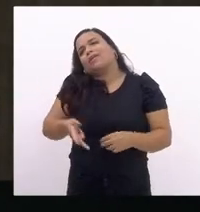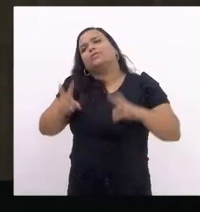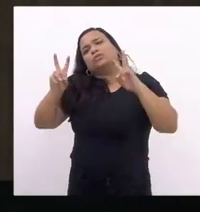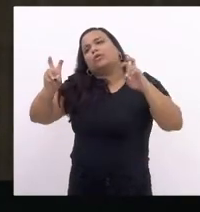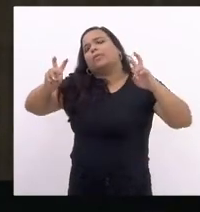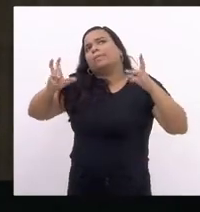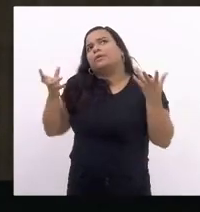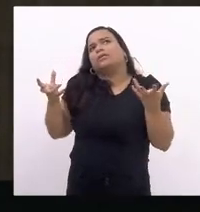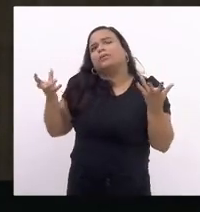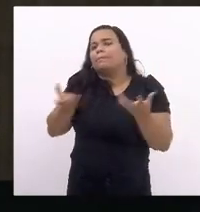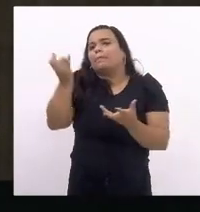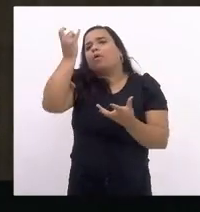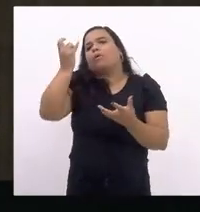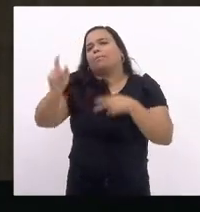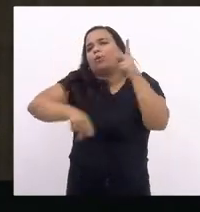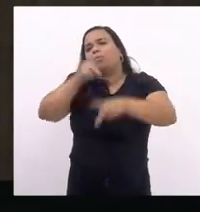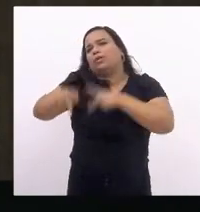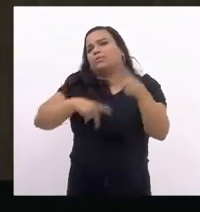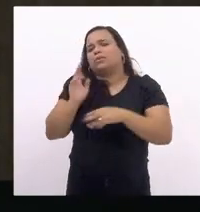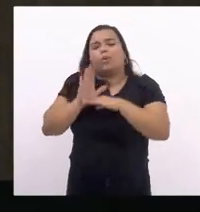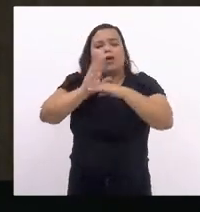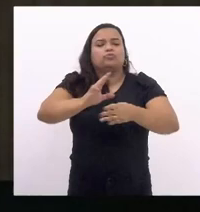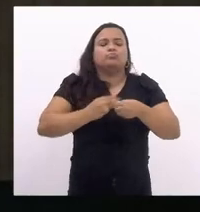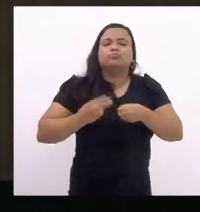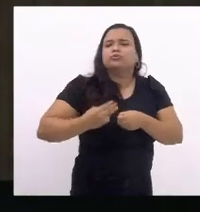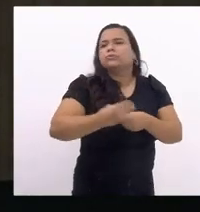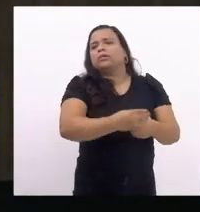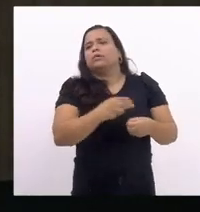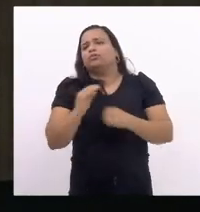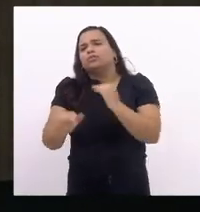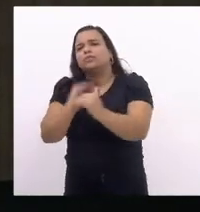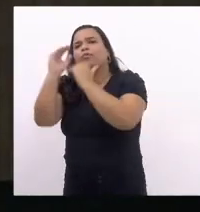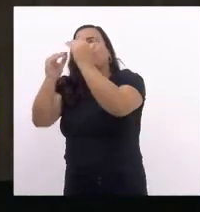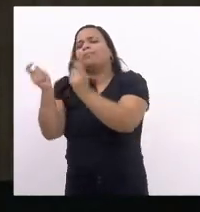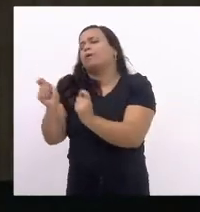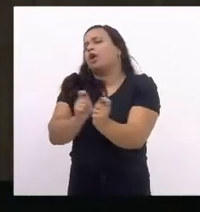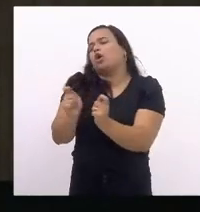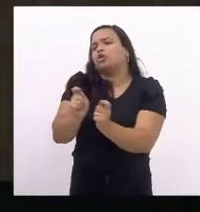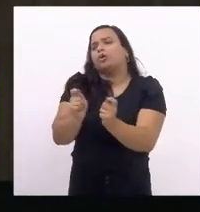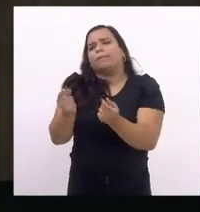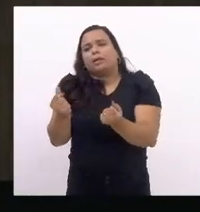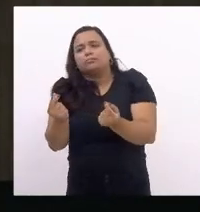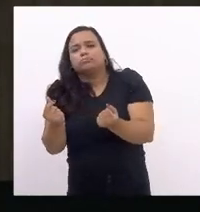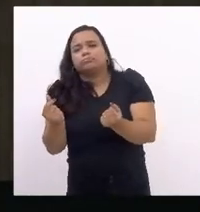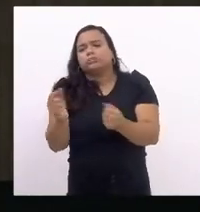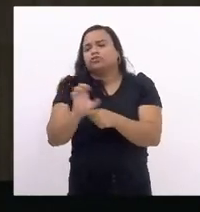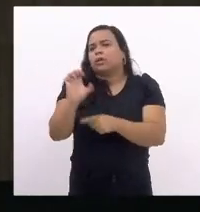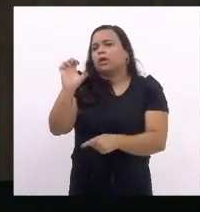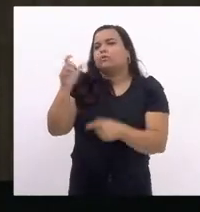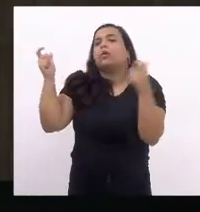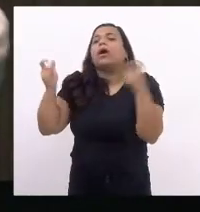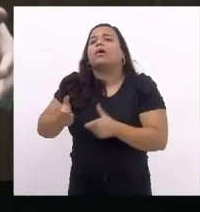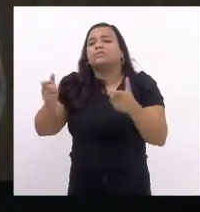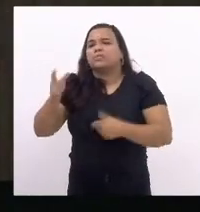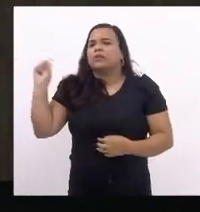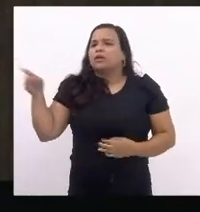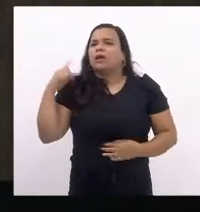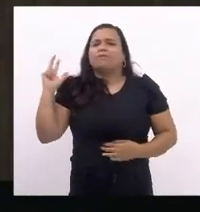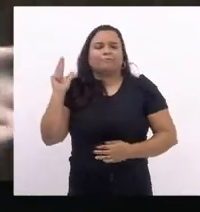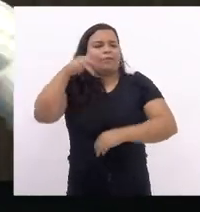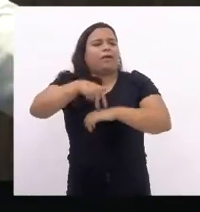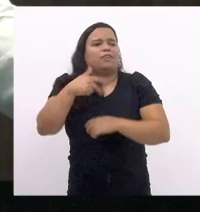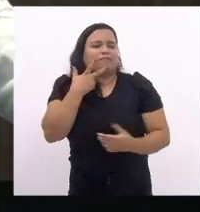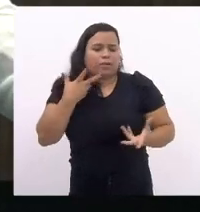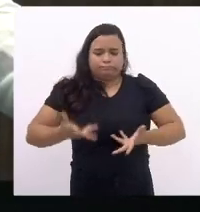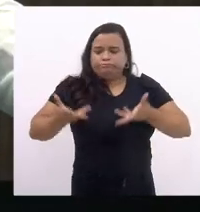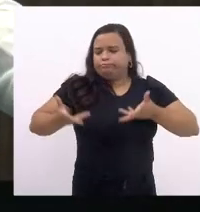ajuda aos municípios, tema de desenvolvimento econômico do Estado. Cadê aqueles deputados que vêm aqui, se fazem de grandões e,